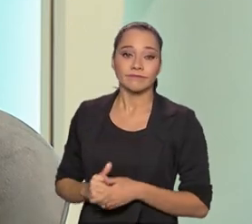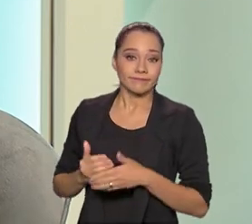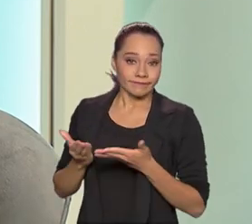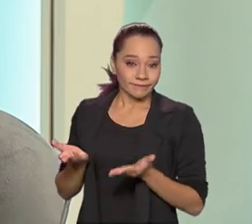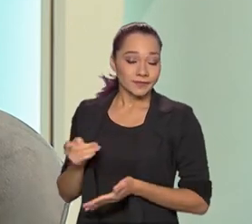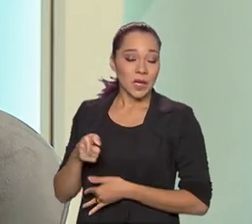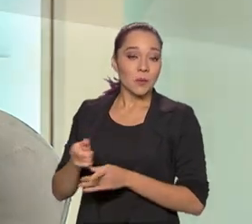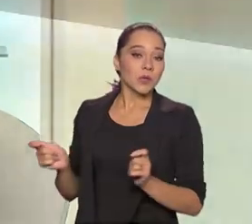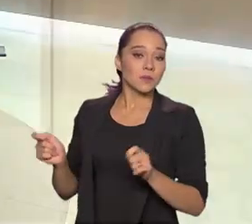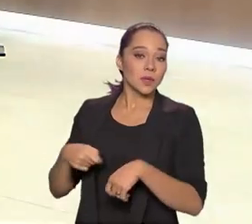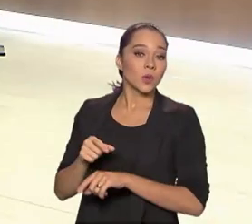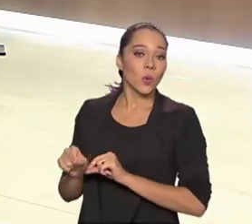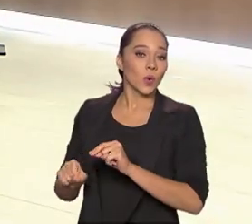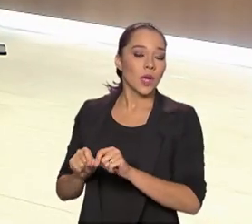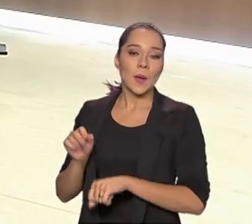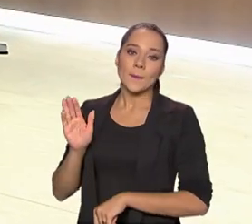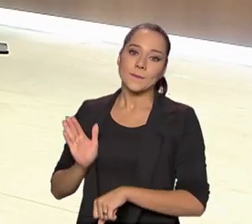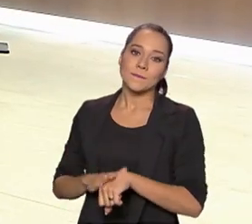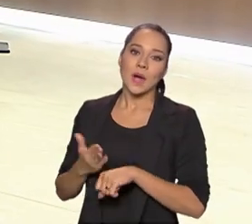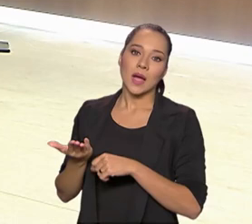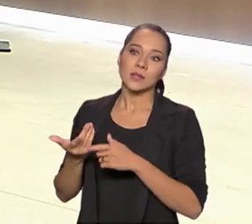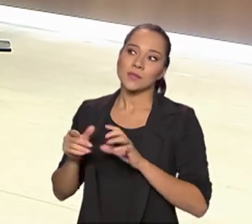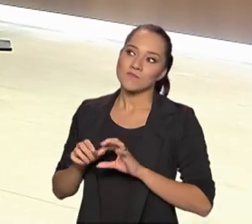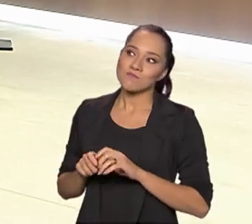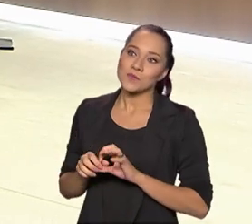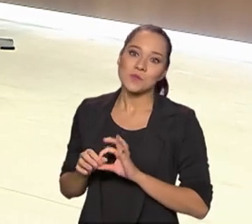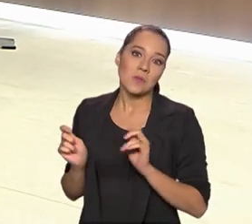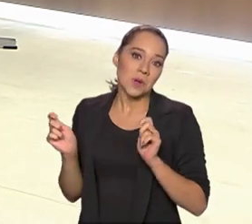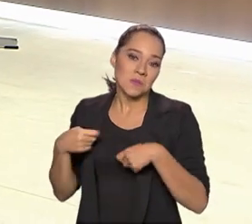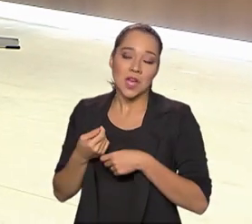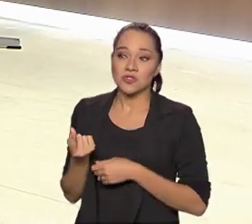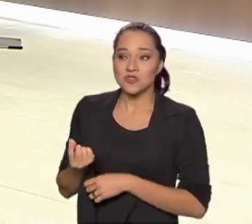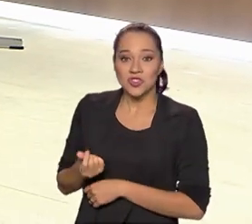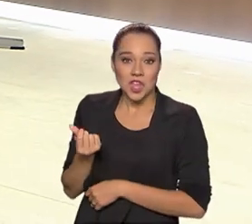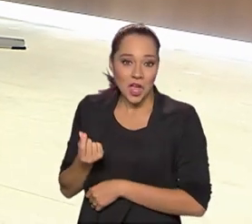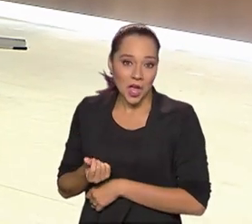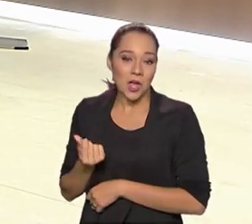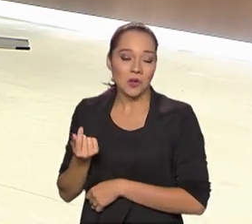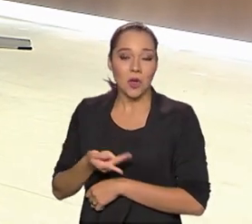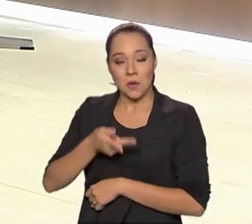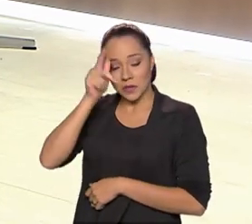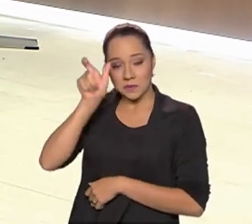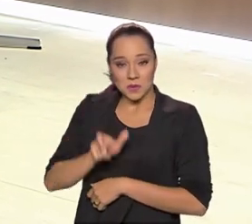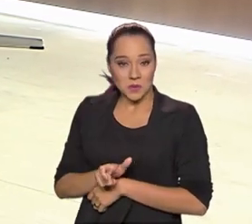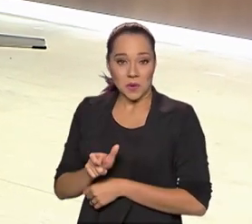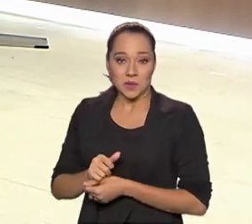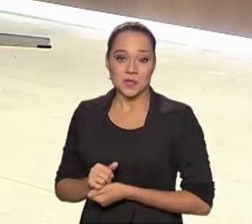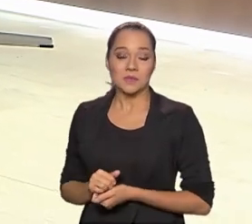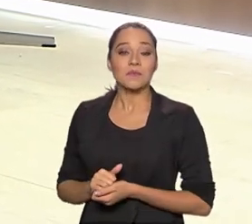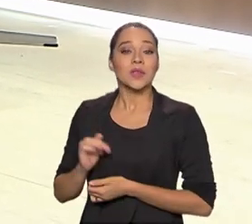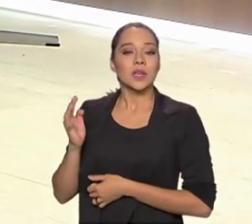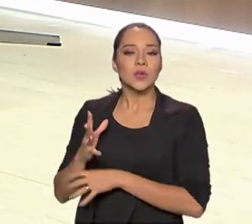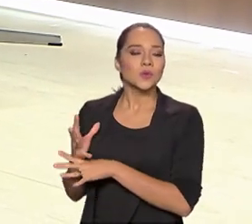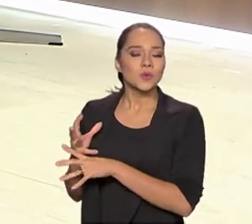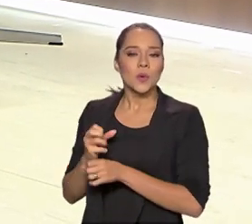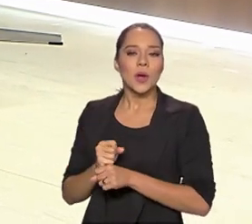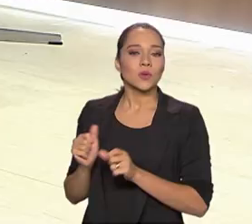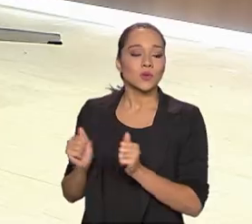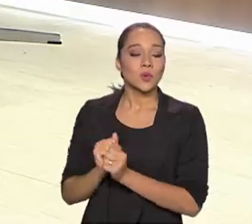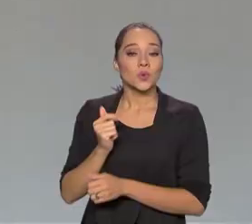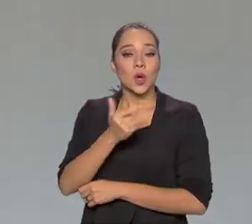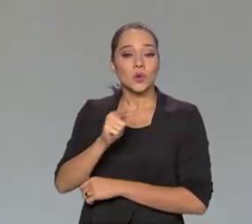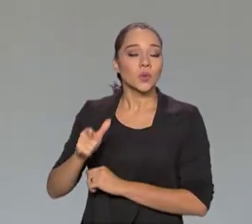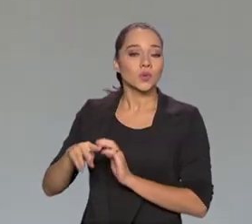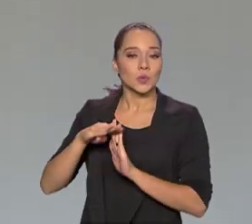dúvida, possibilitou maior disponibilidade de recursos para os contribuintes, que, somado aos